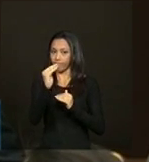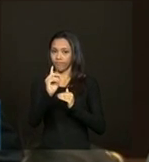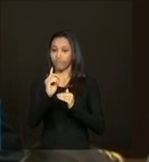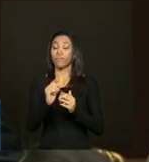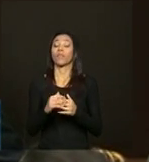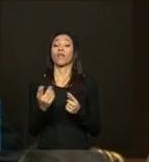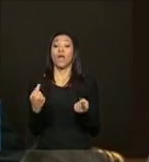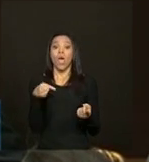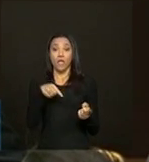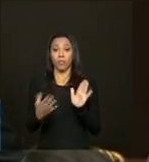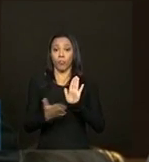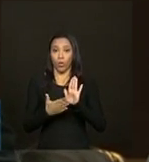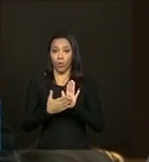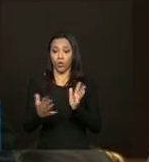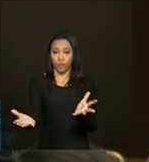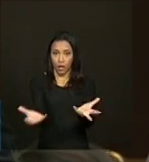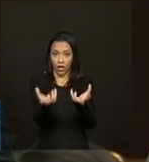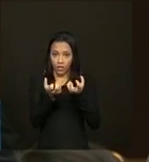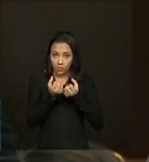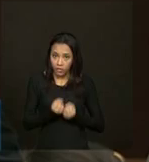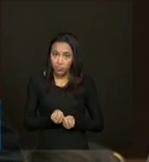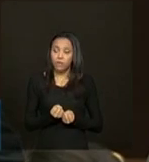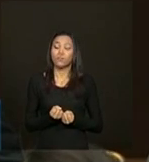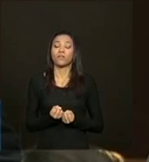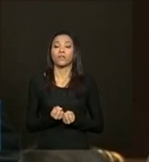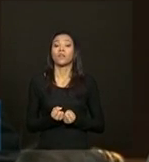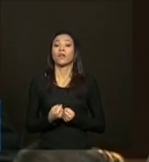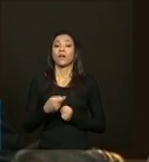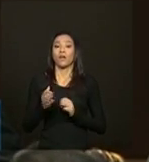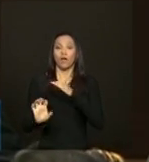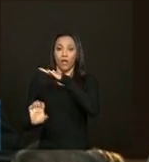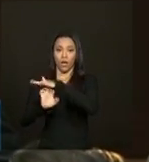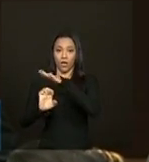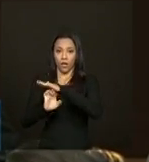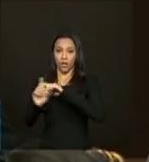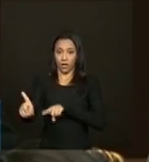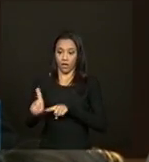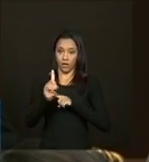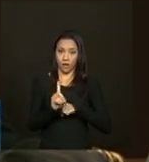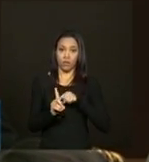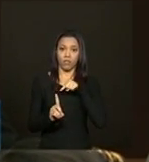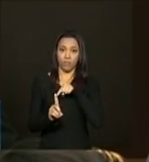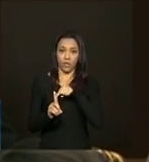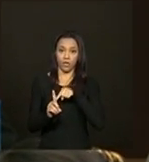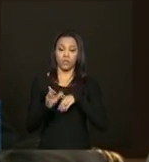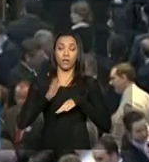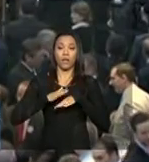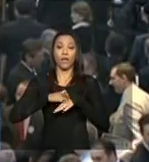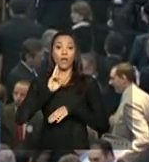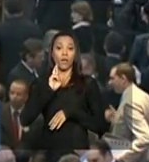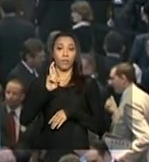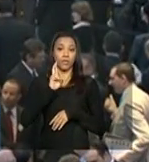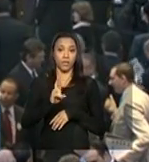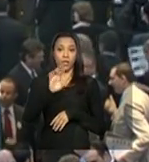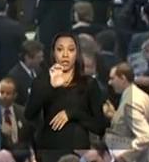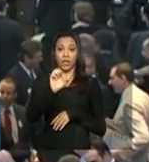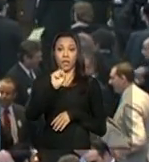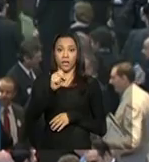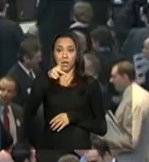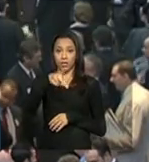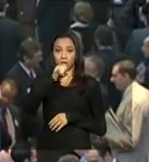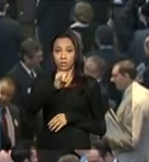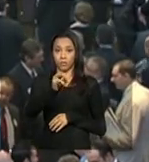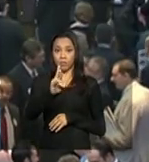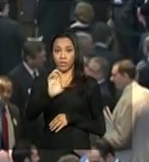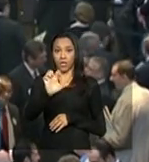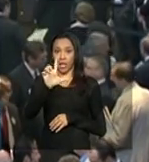Habilitaram-se a entregar propostas para o leilão do lote. Proponente a Bengoa Construção Brasil Limitada, representado pela corretora Spinelli.